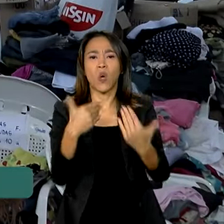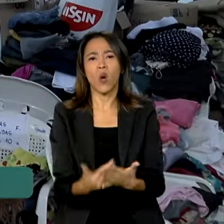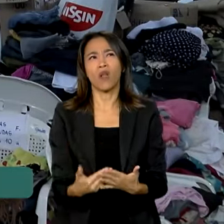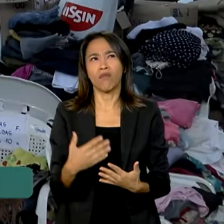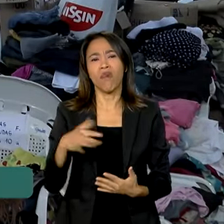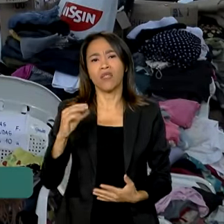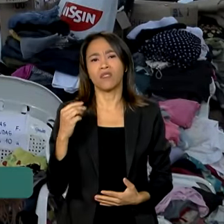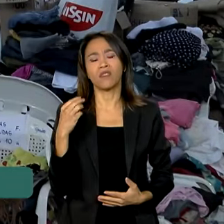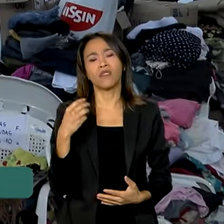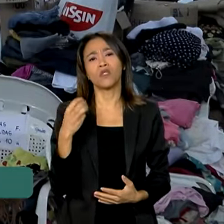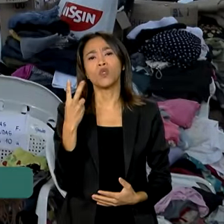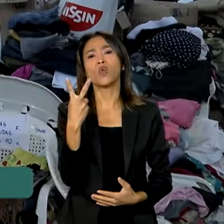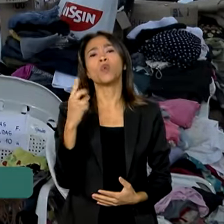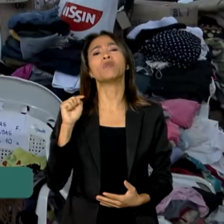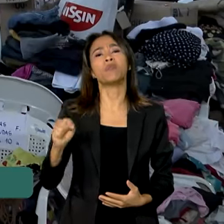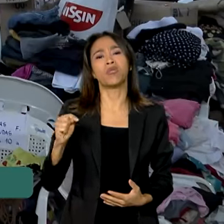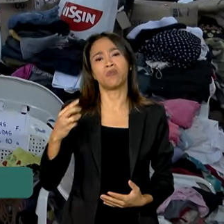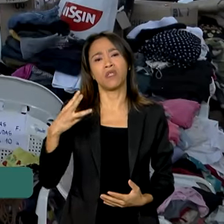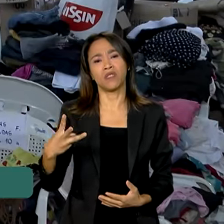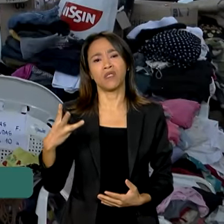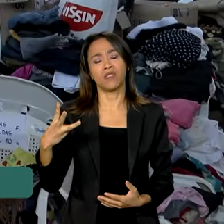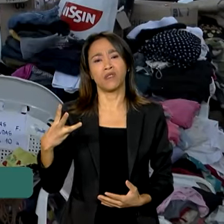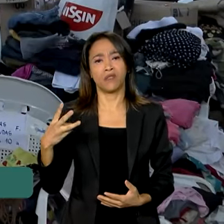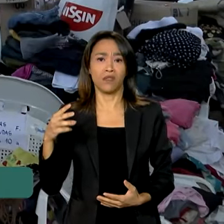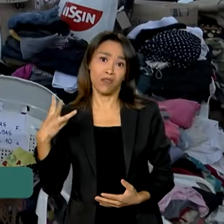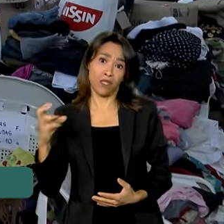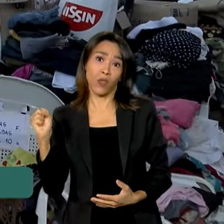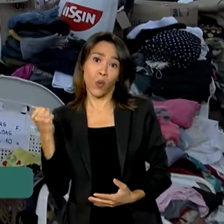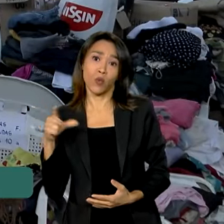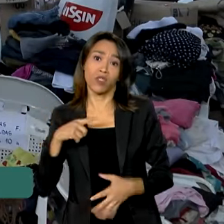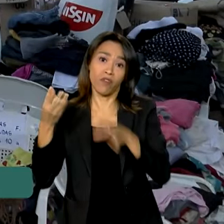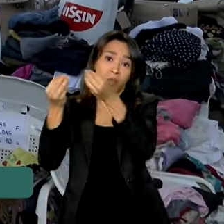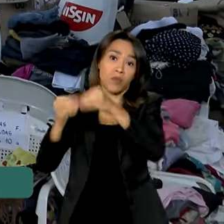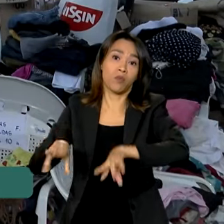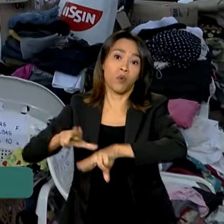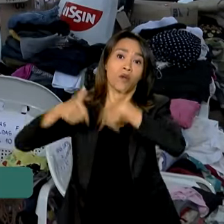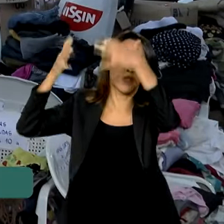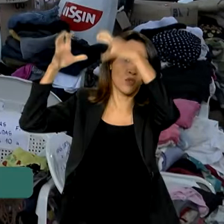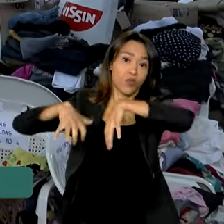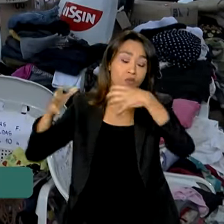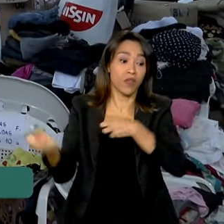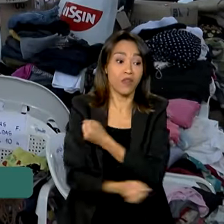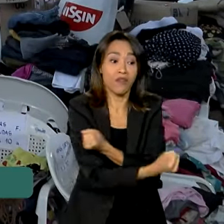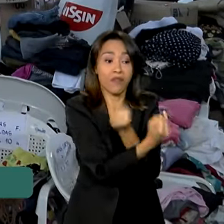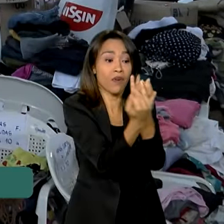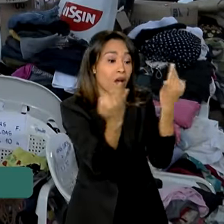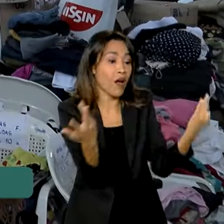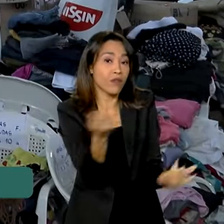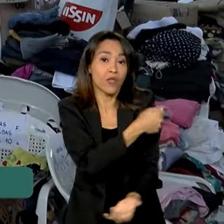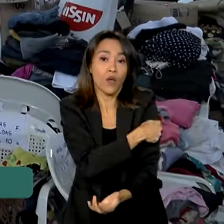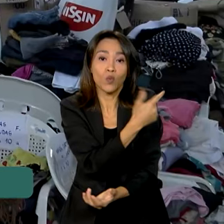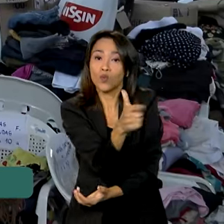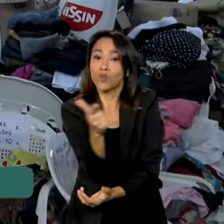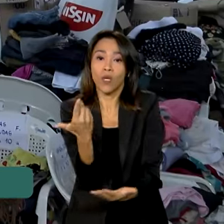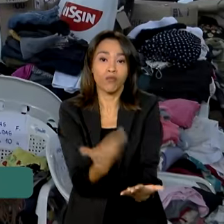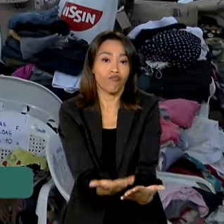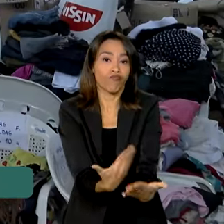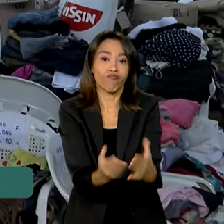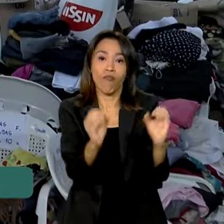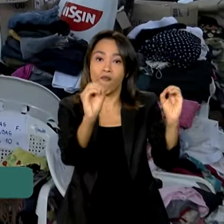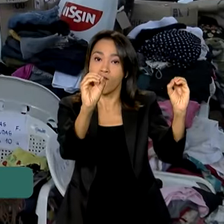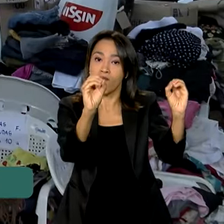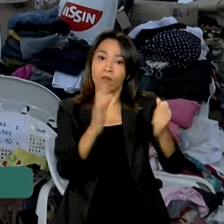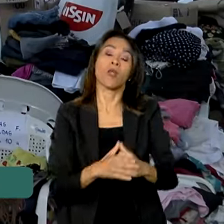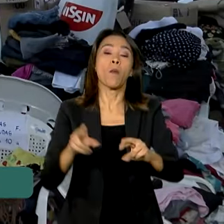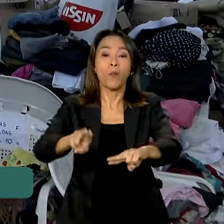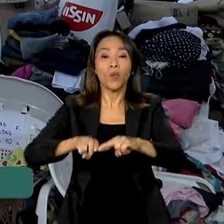foram danificadas ou atingidas de alguma forma pelas chuvas, e milhares de alunos estão sem aulas. Por isso, o Ministério da